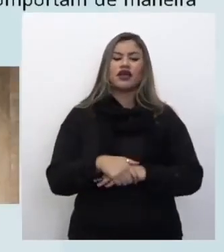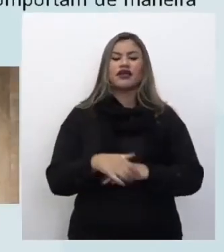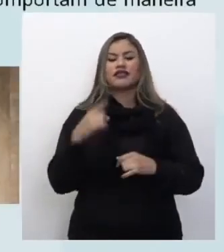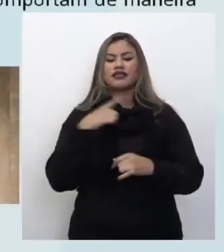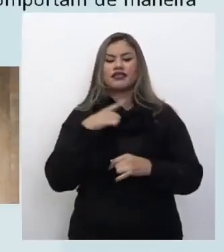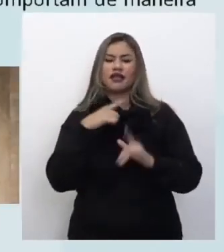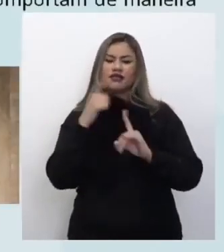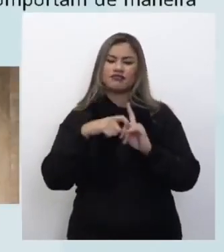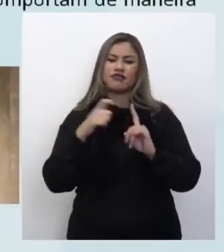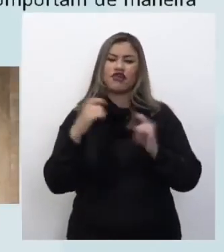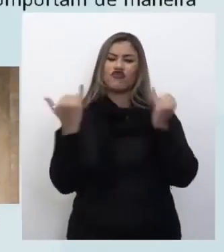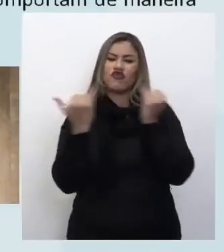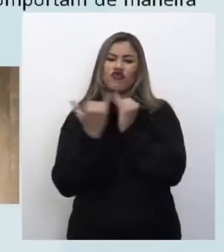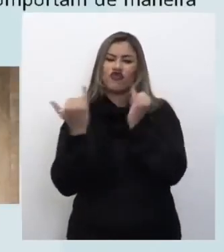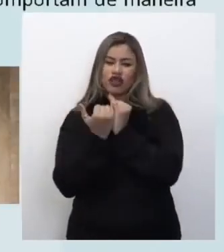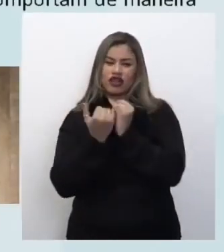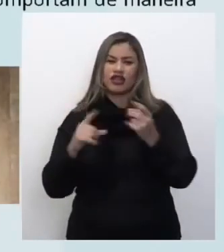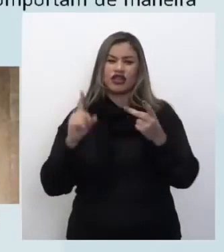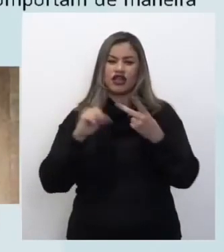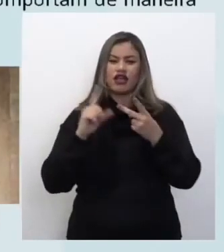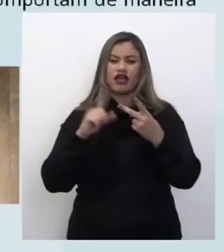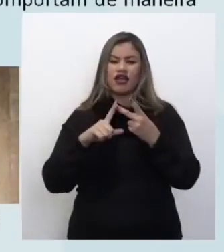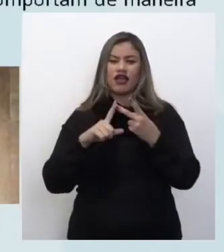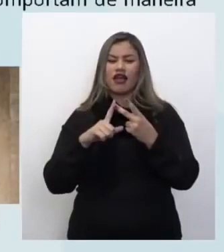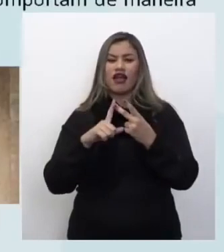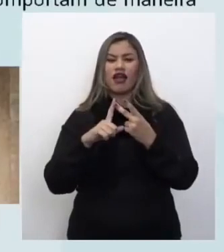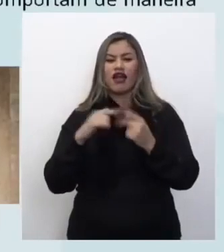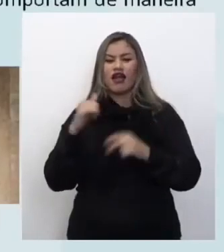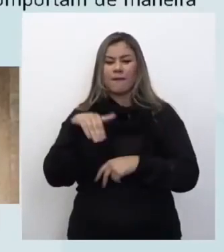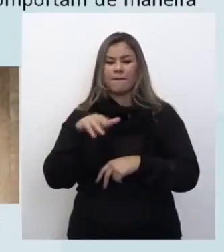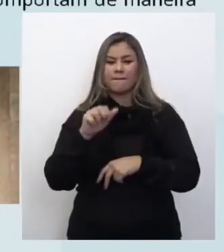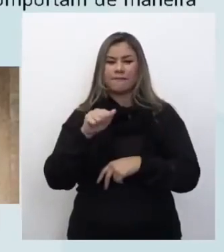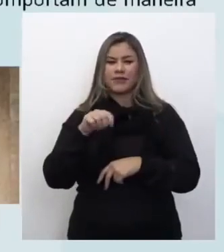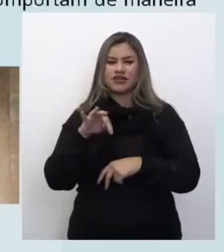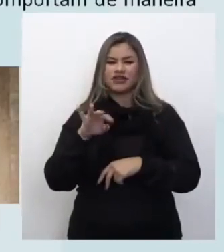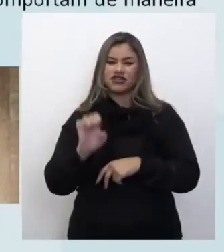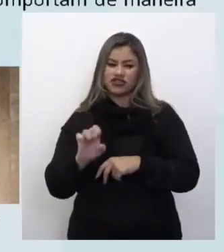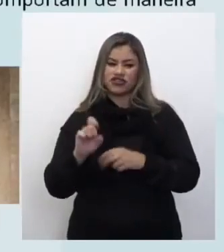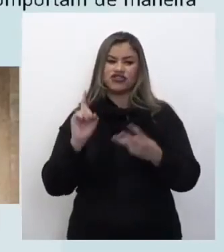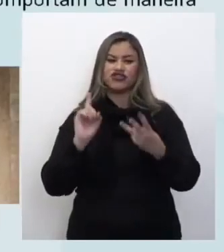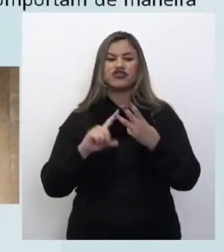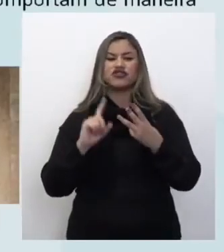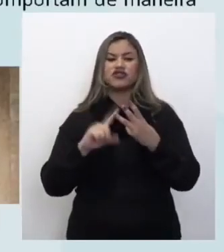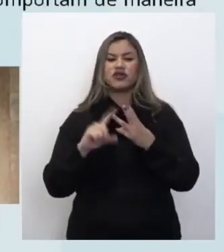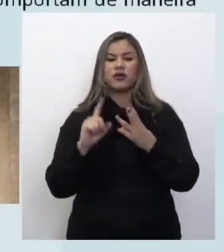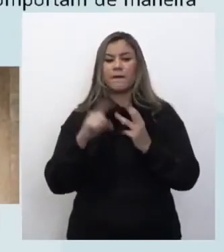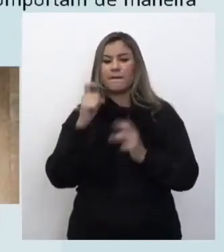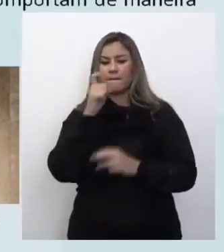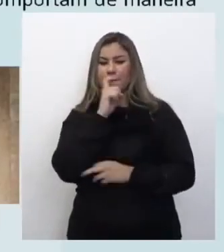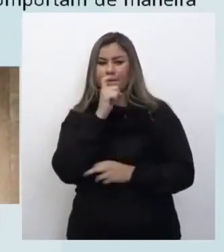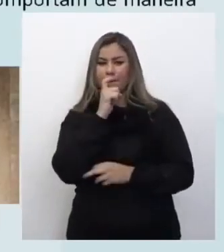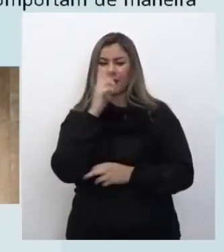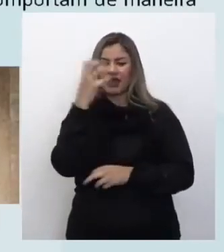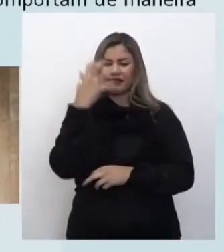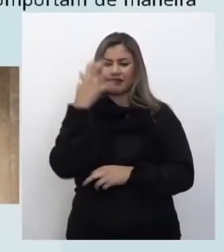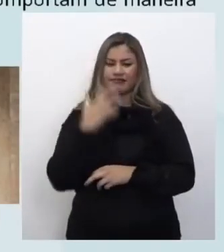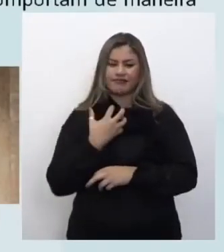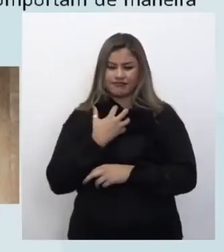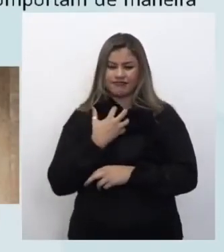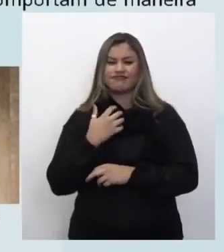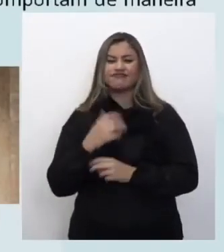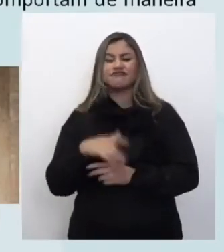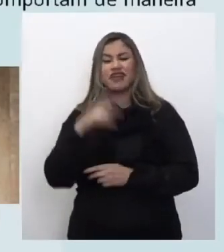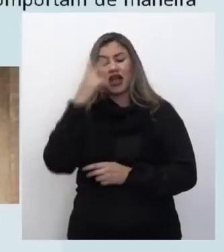fofoqueira, o amante, o pai bravo, a mocinha ingênua, boazinha e situações conhecidas do cotidiano.